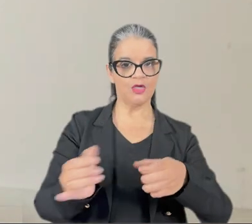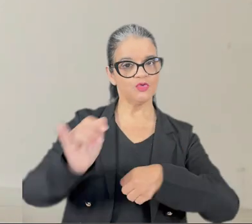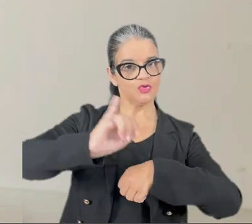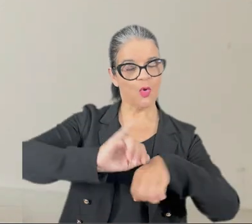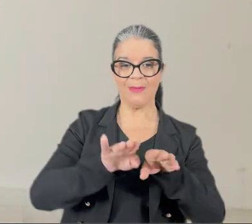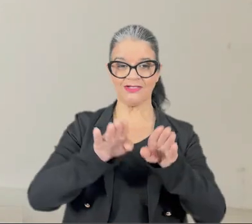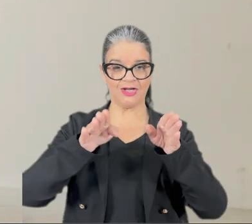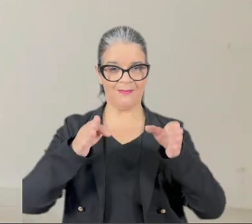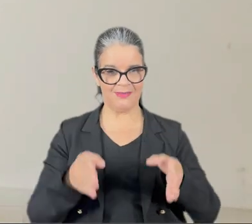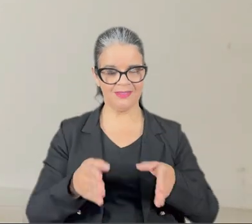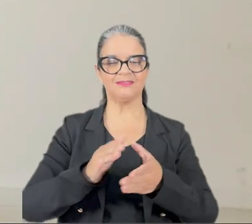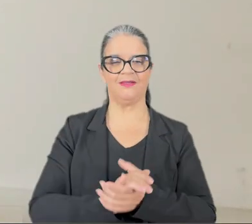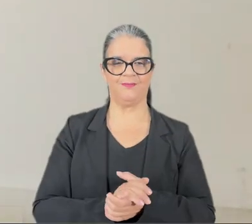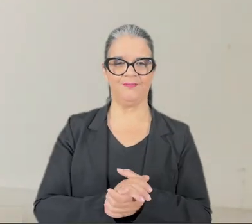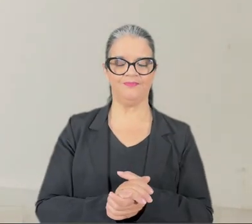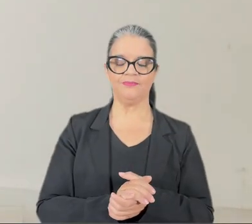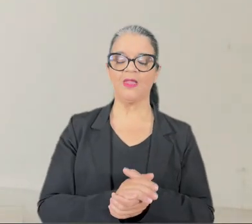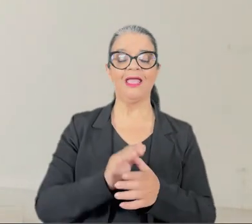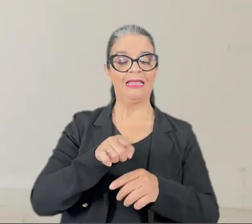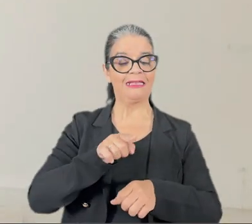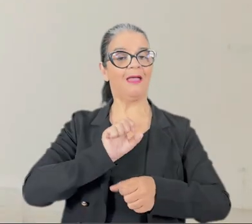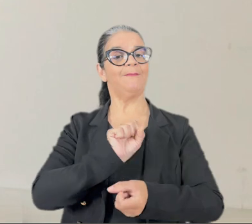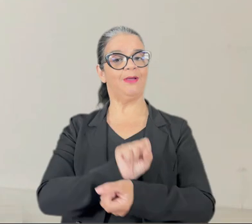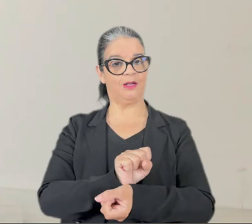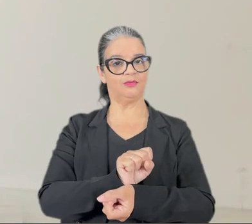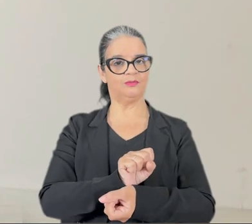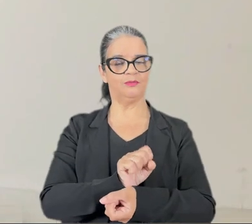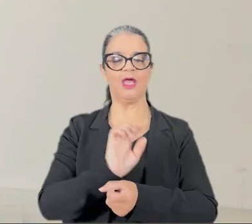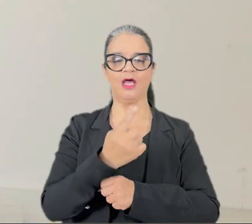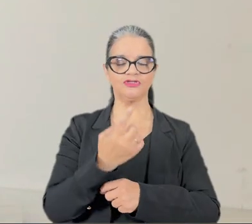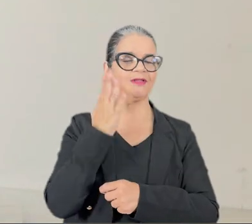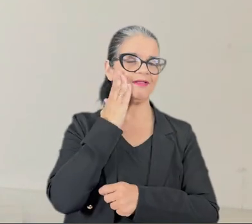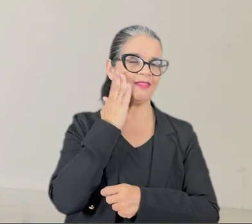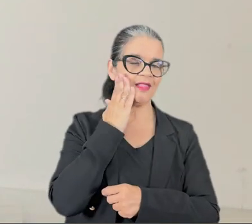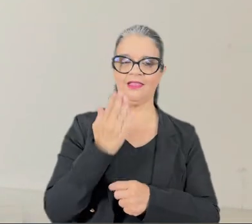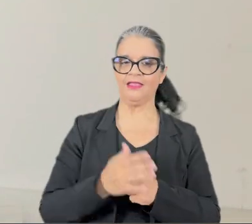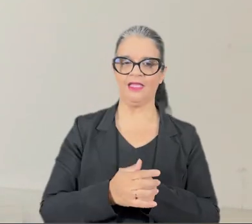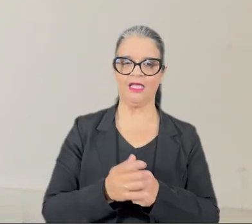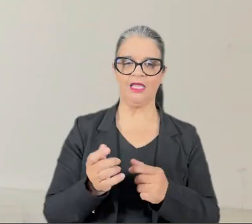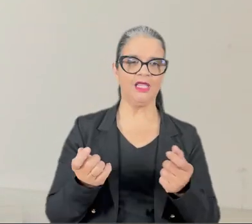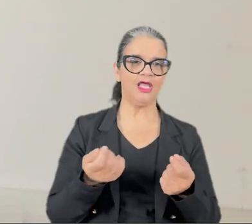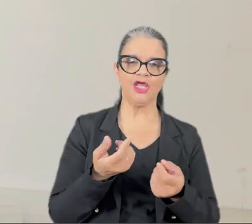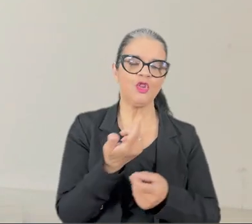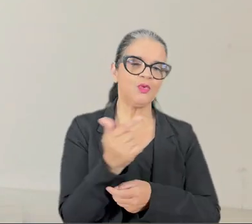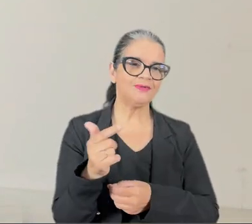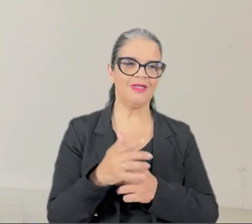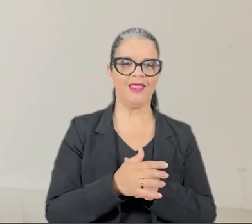sobre esta mesa, o bloco está parado. Se a gente considera que não tem,